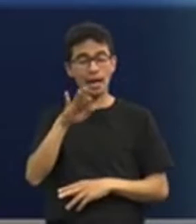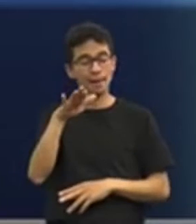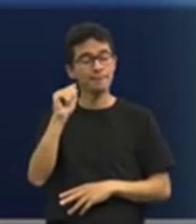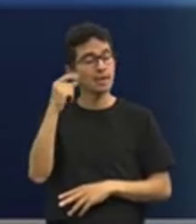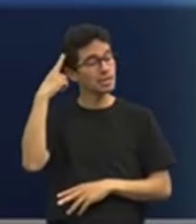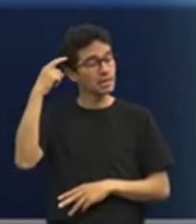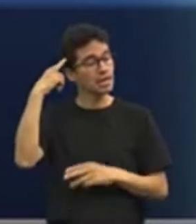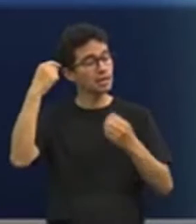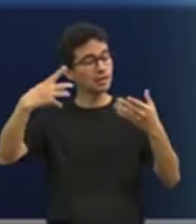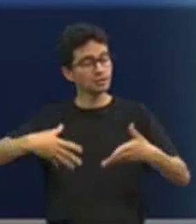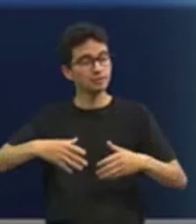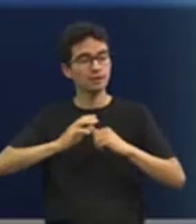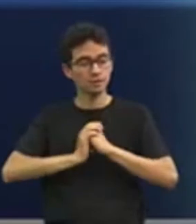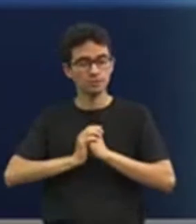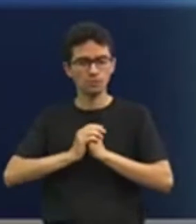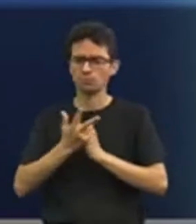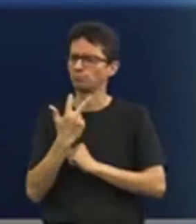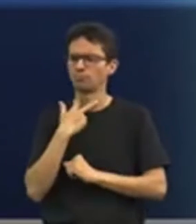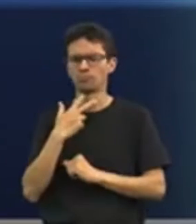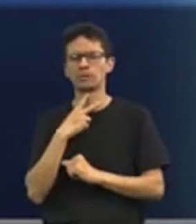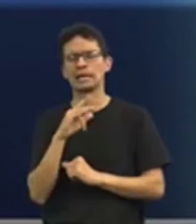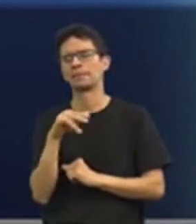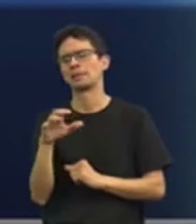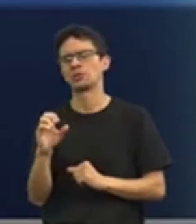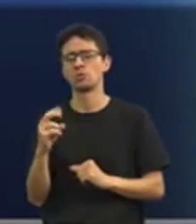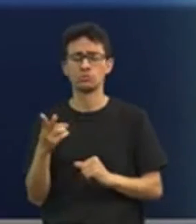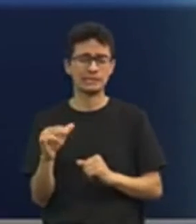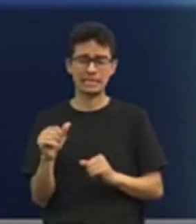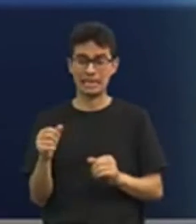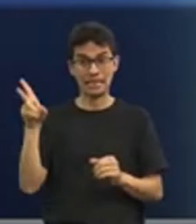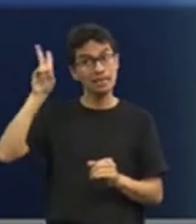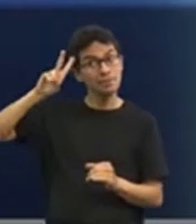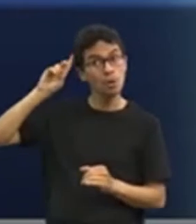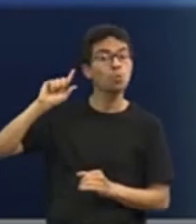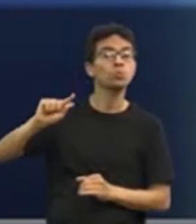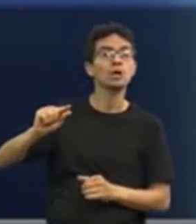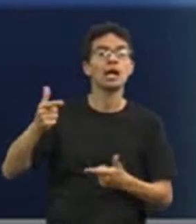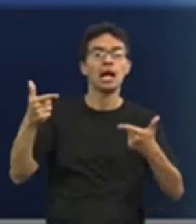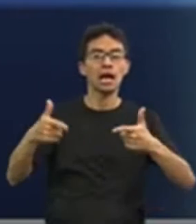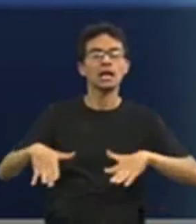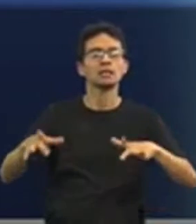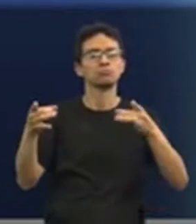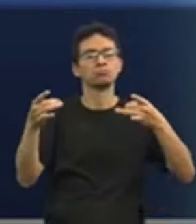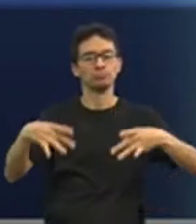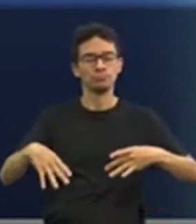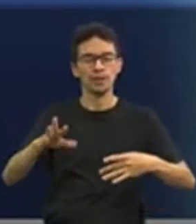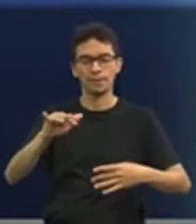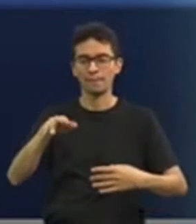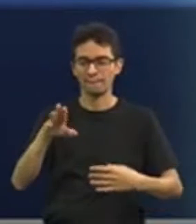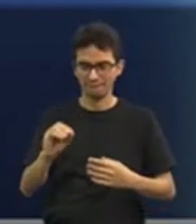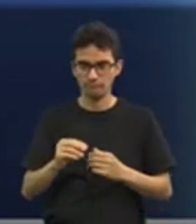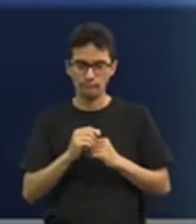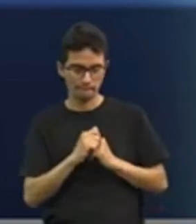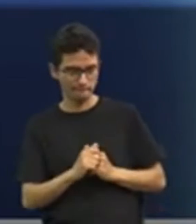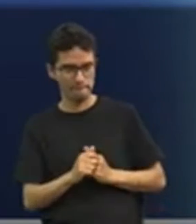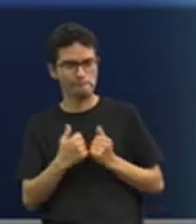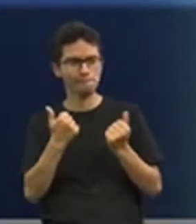para explicar a ideia ele disse não podia ser no gabinete em uma sala lembrei-me então do terreno baldio bom